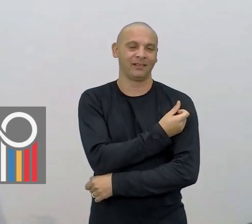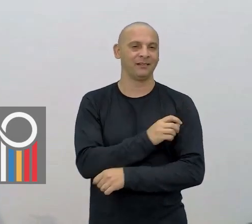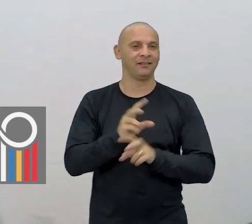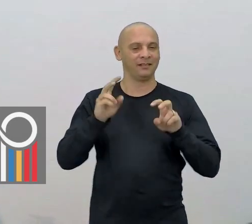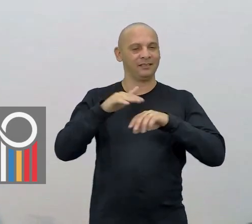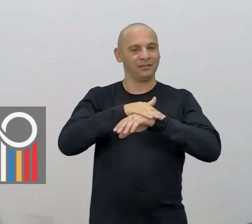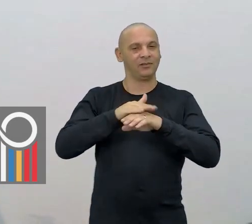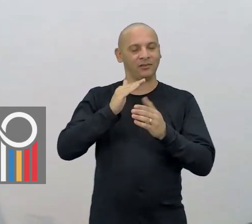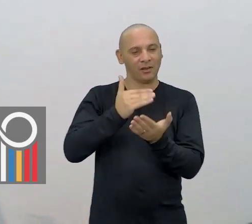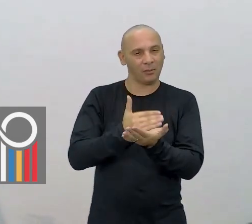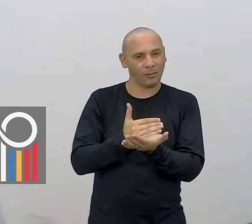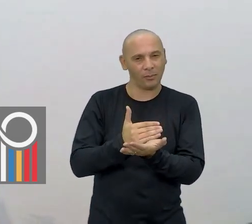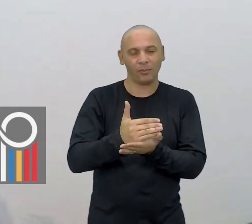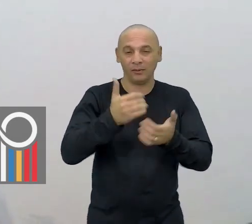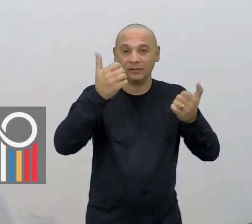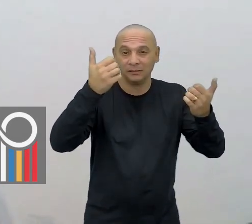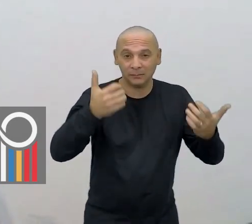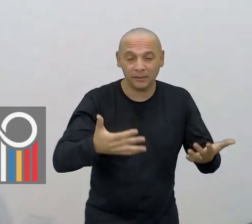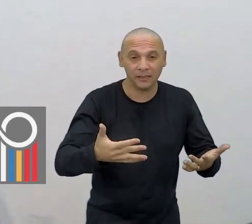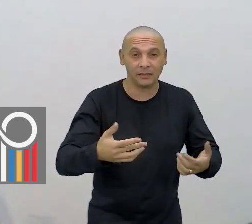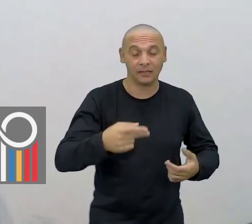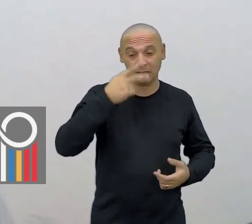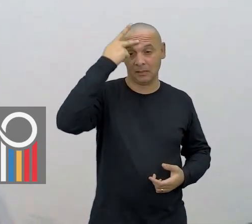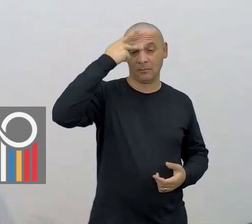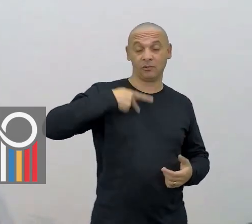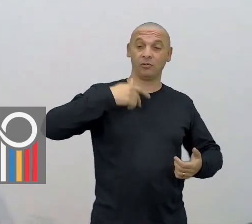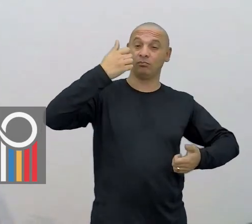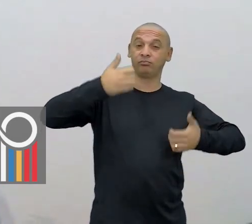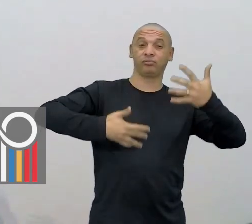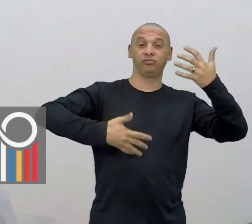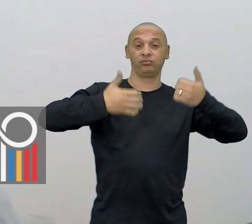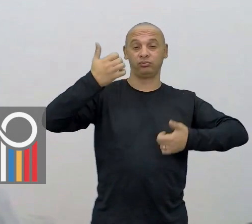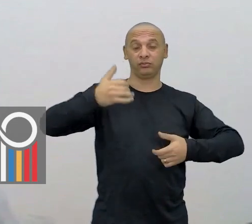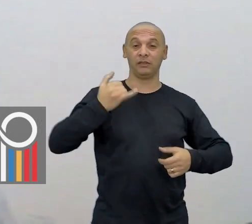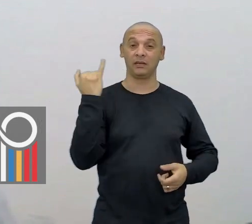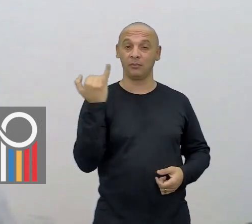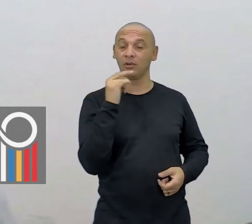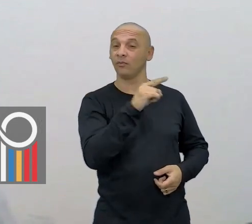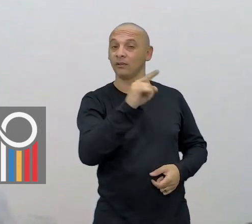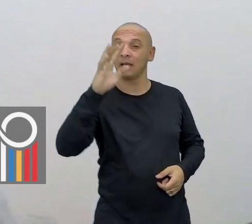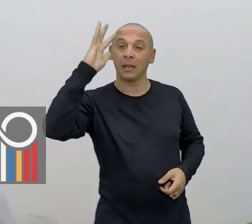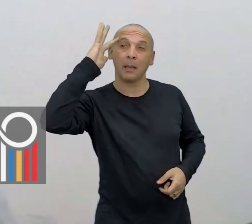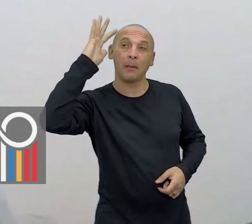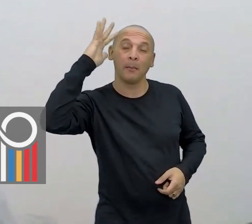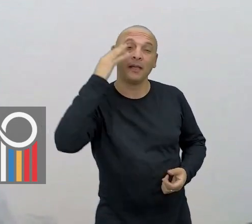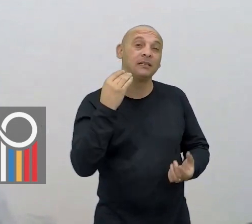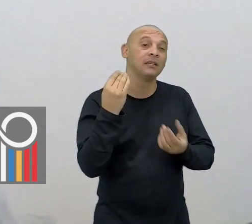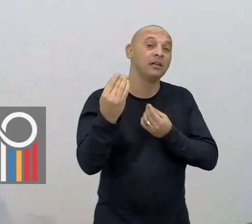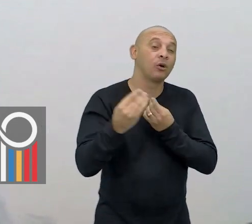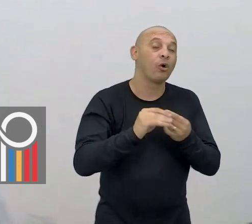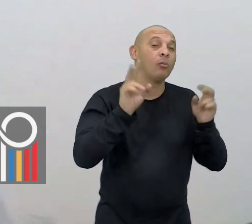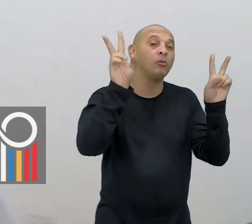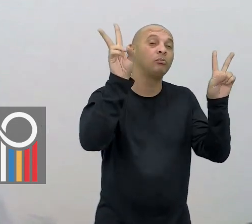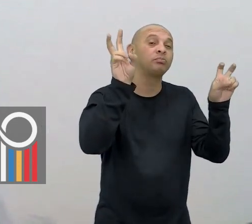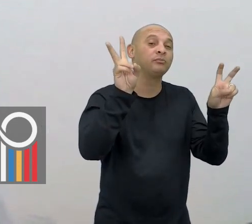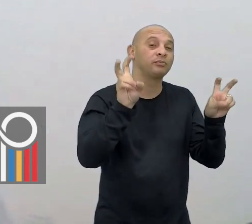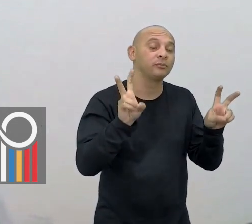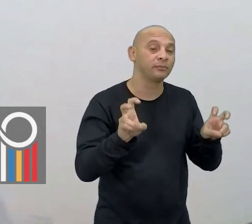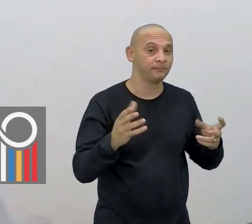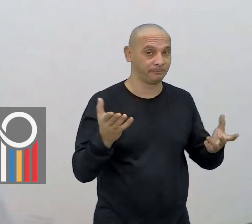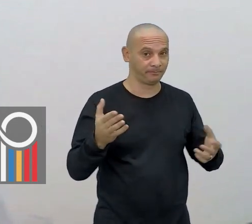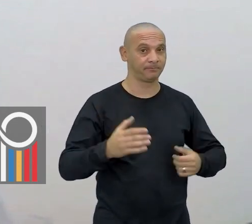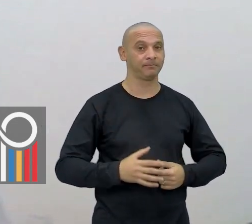já nos anos iniciais. Então, interessante é que vocês pensarem em relação a essa questão desse